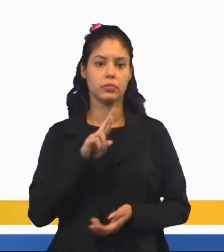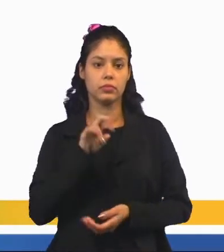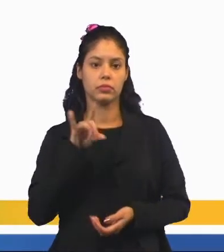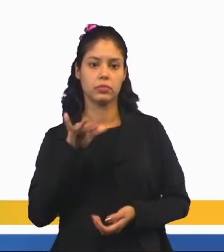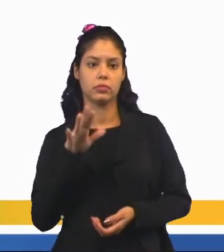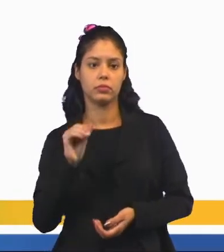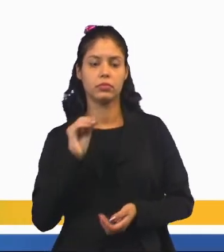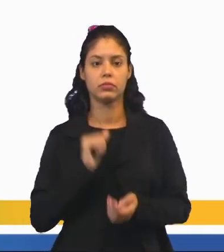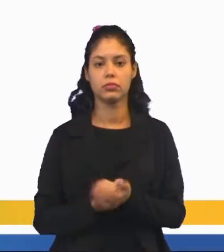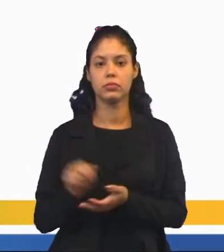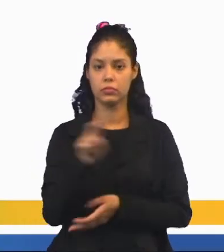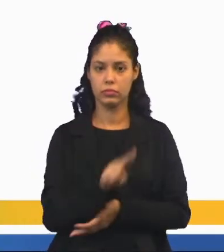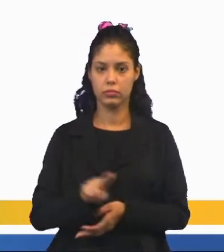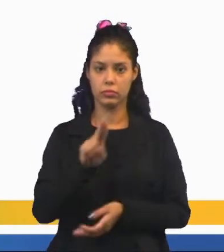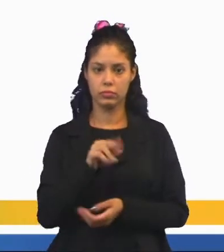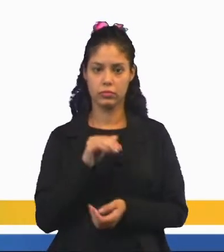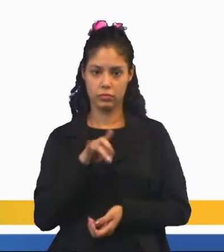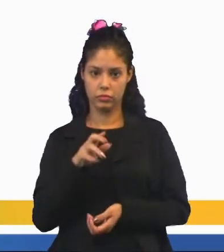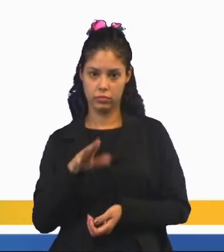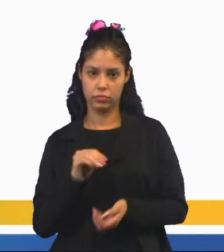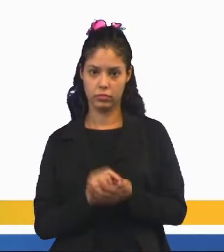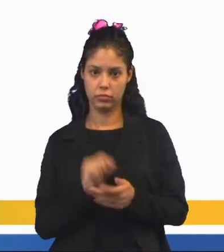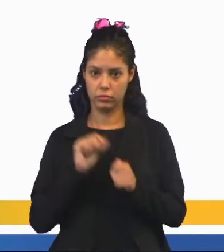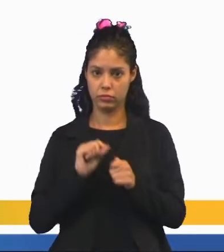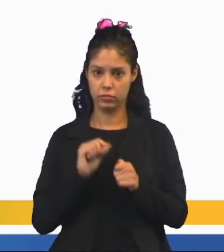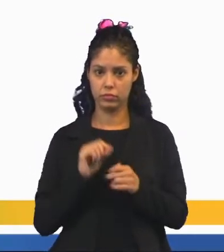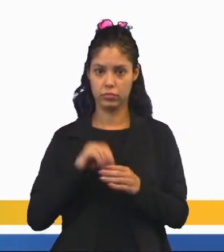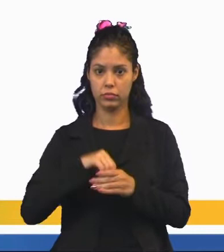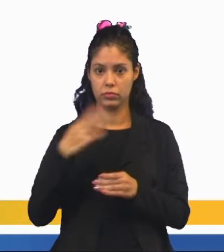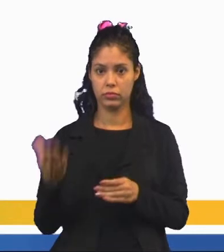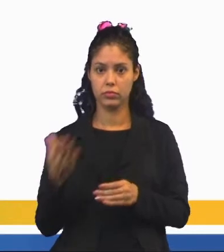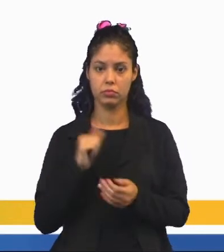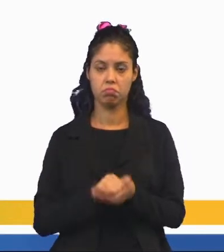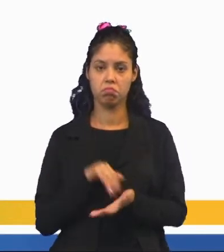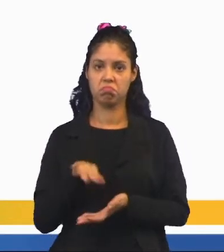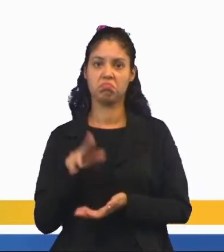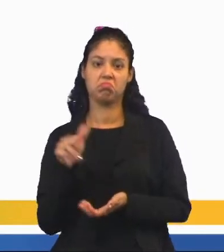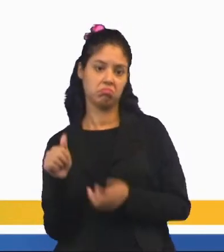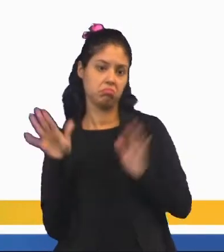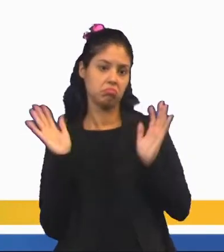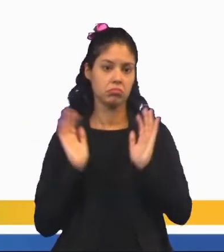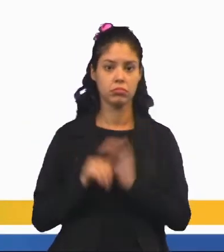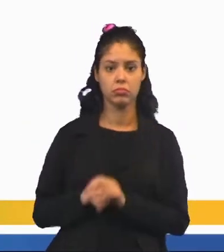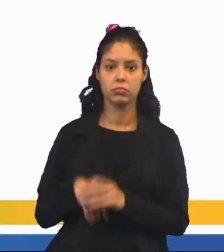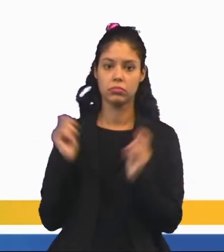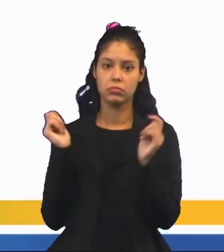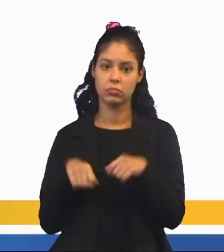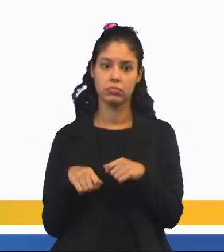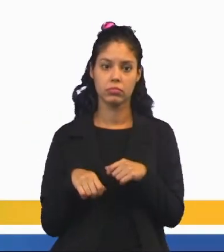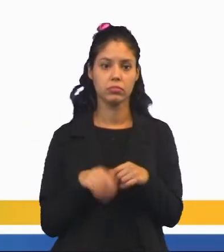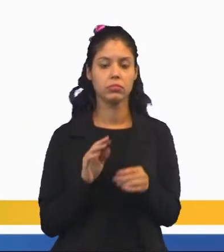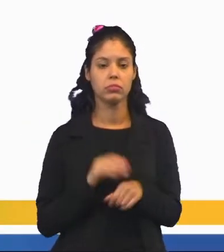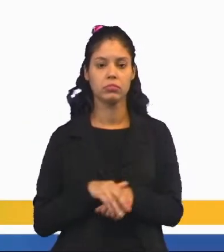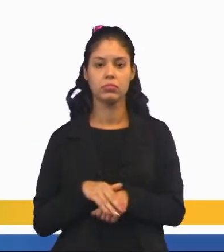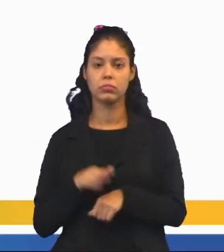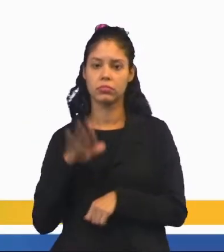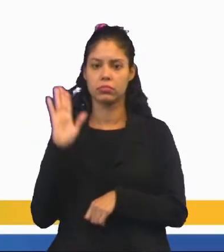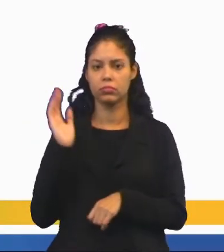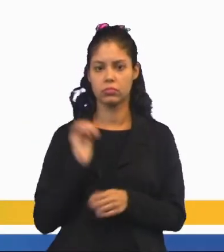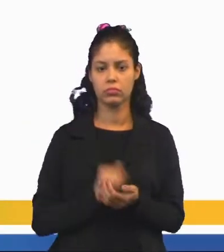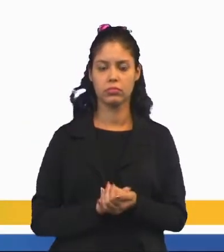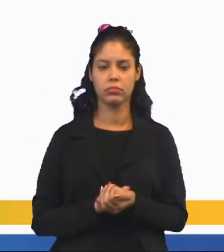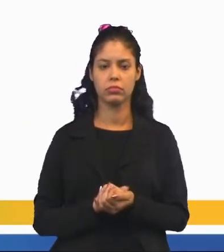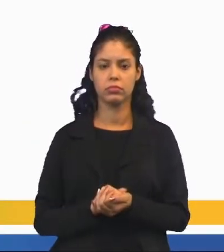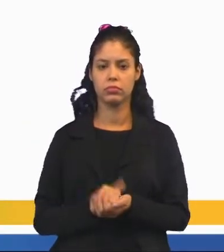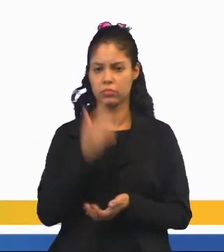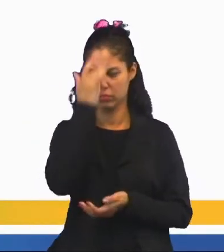com que a reutilização de embalagens fosse algo fora de moda, pois tudo era